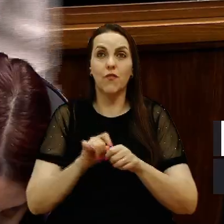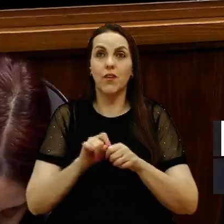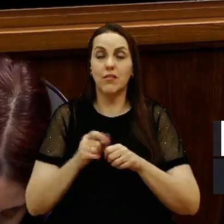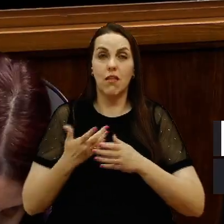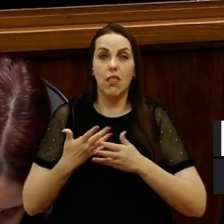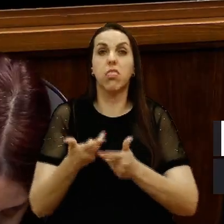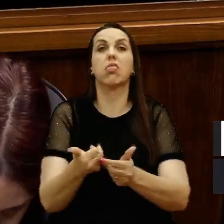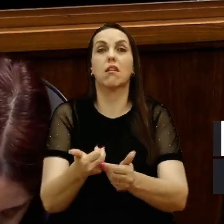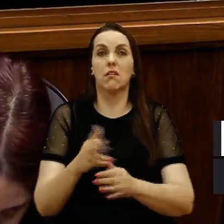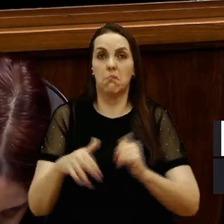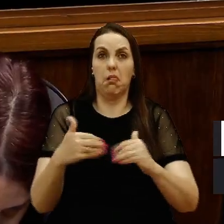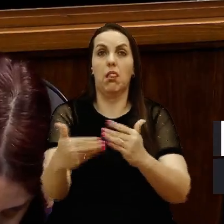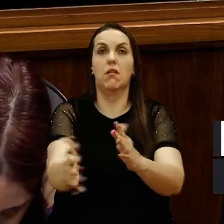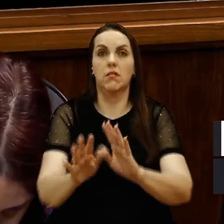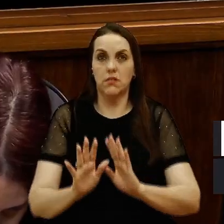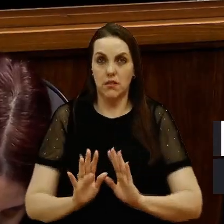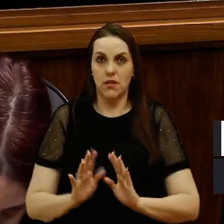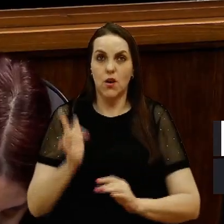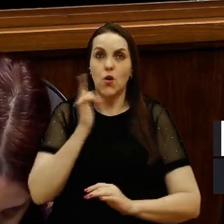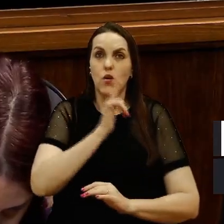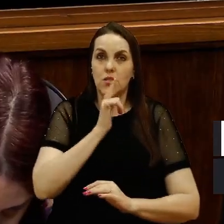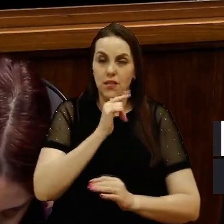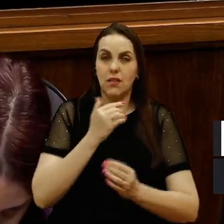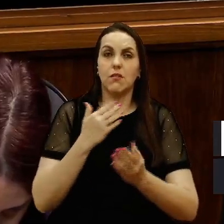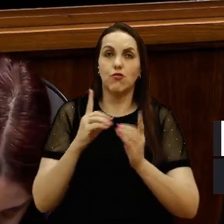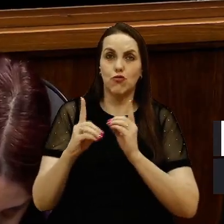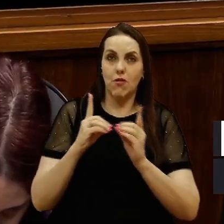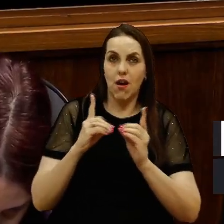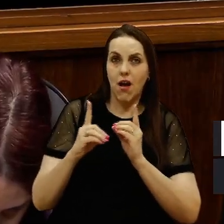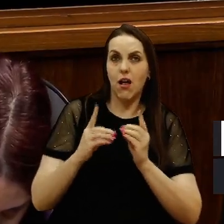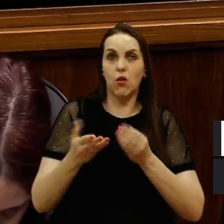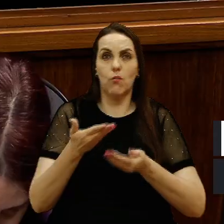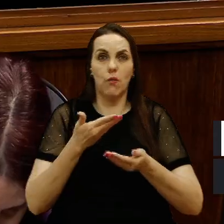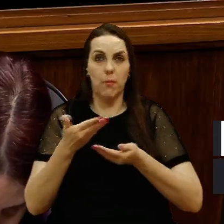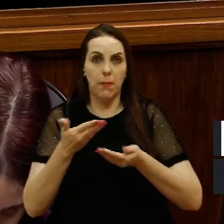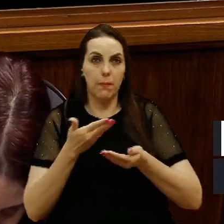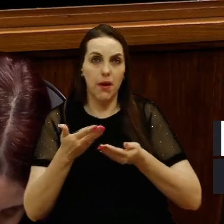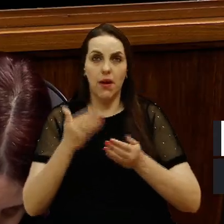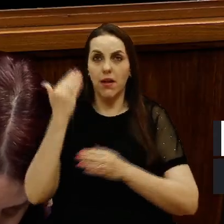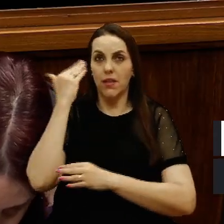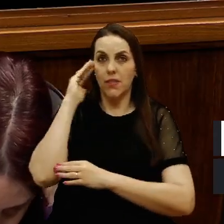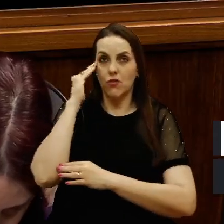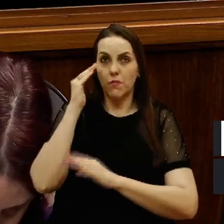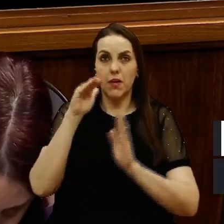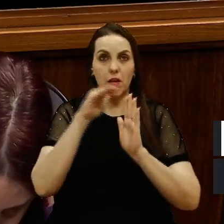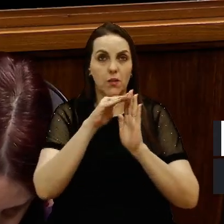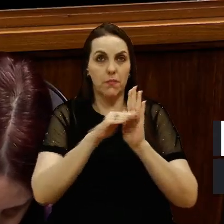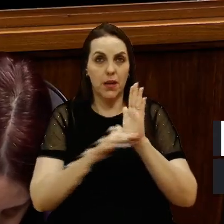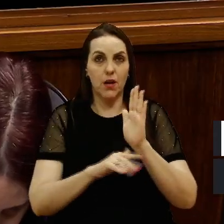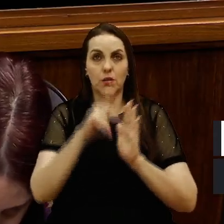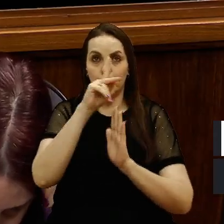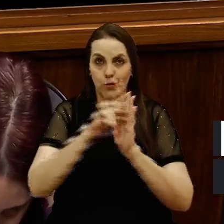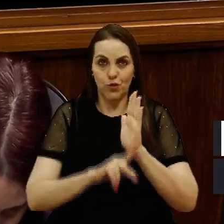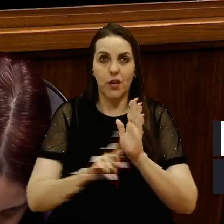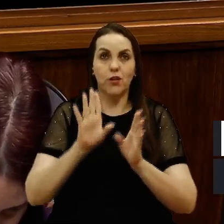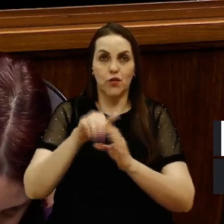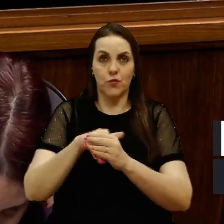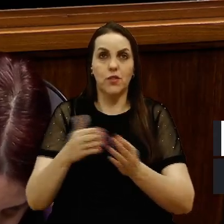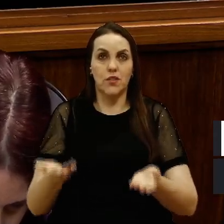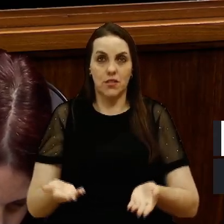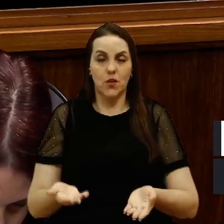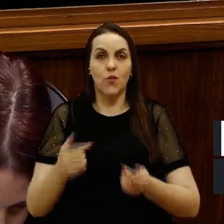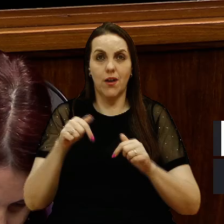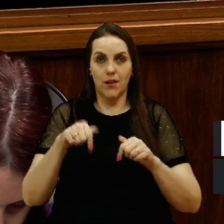as coisas no atropelo, que a gente consiga ter diálogo, que a gente consiga ter entendimento sobre as pautas e os projetos que a gente